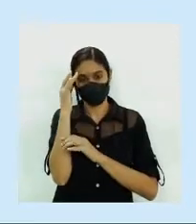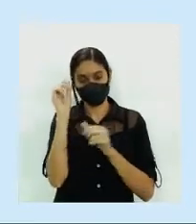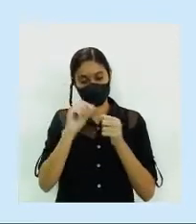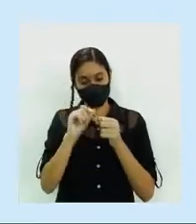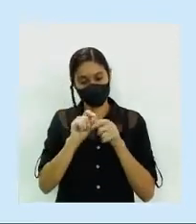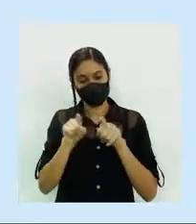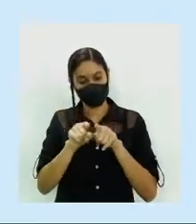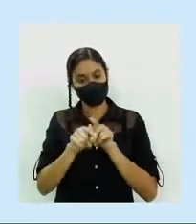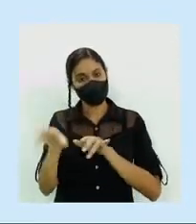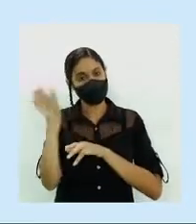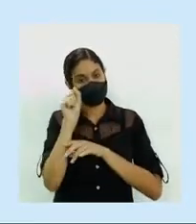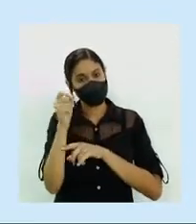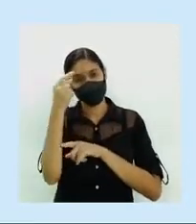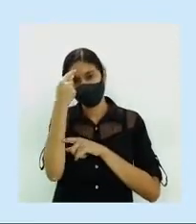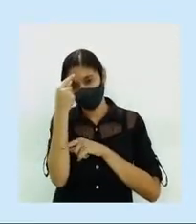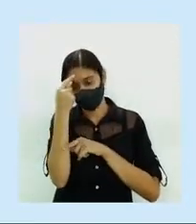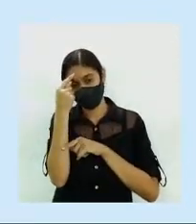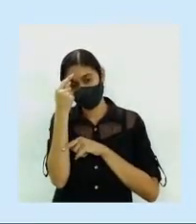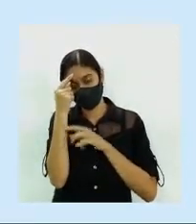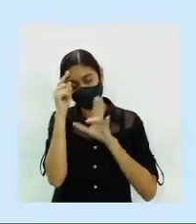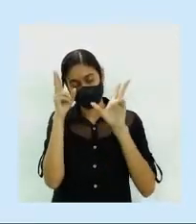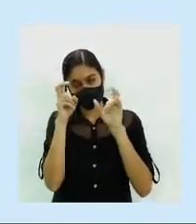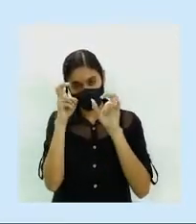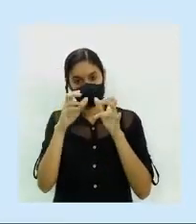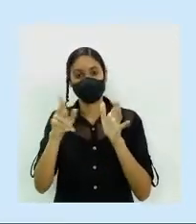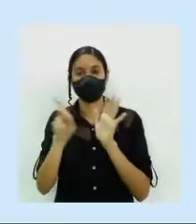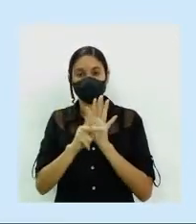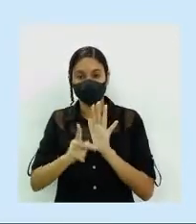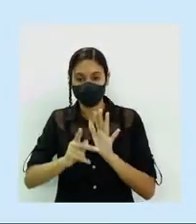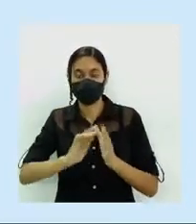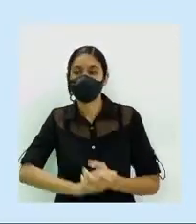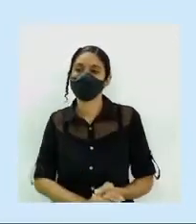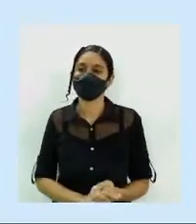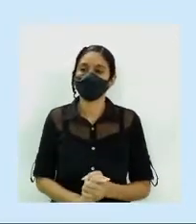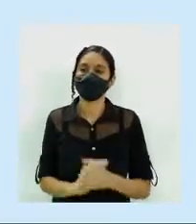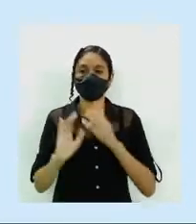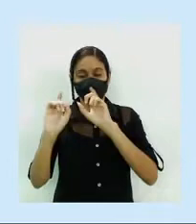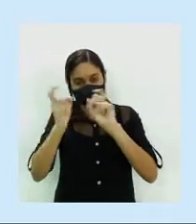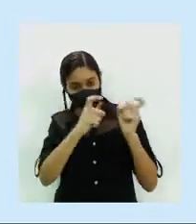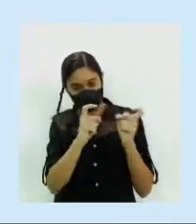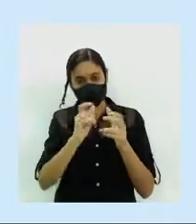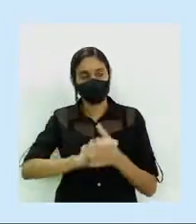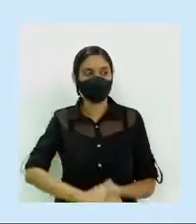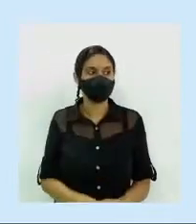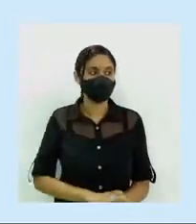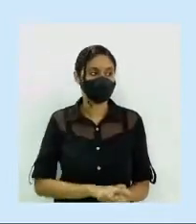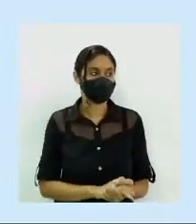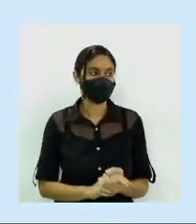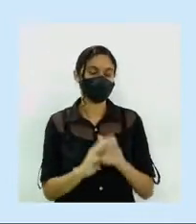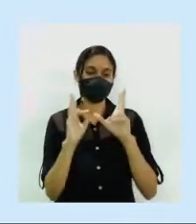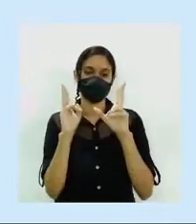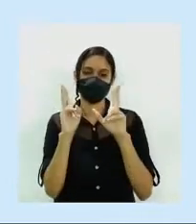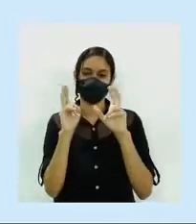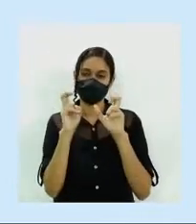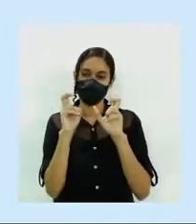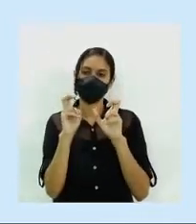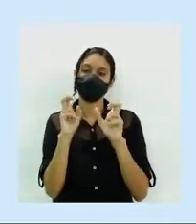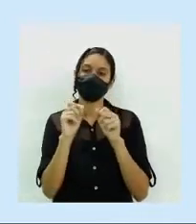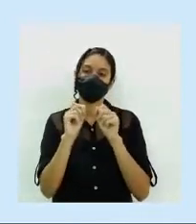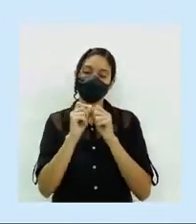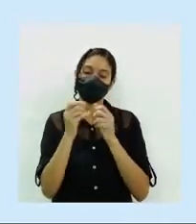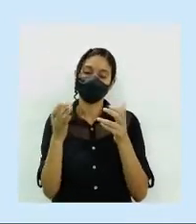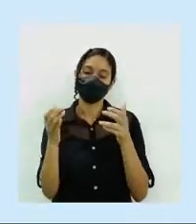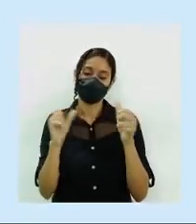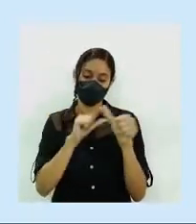ouve refletir sobre temas problemáticos, críticos, temas que